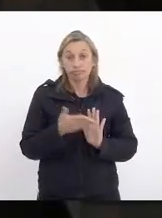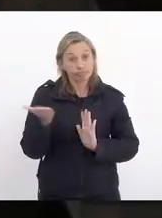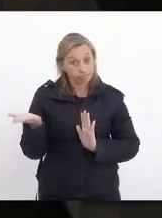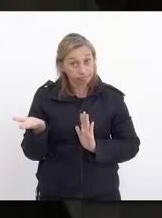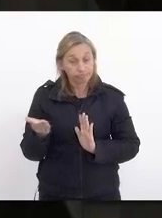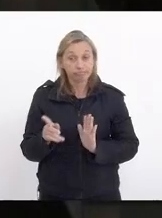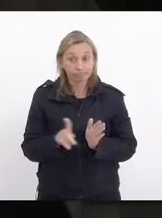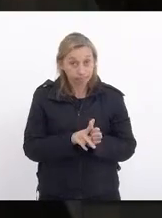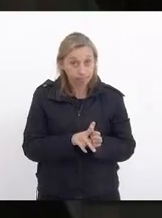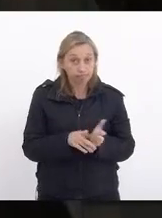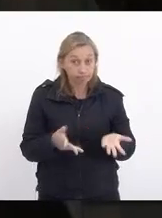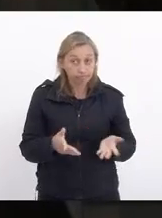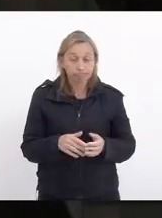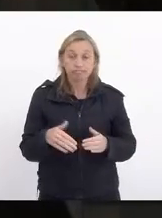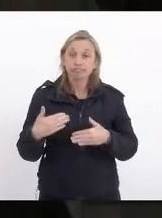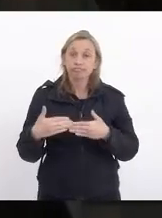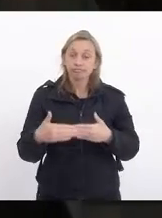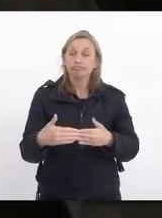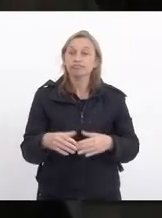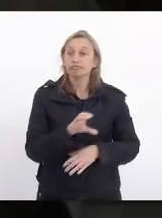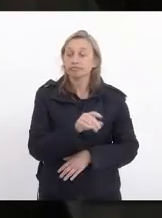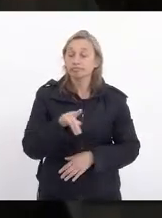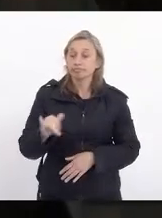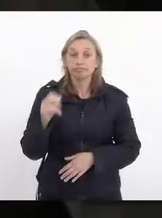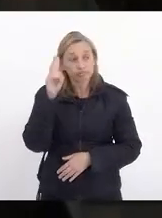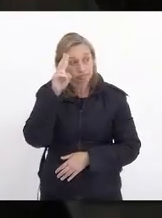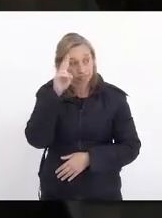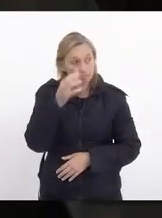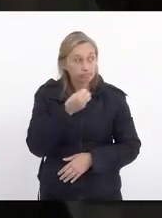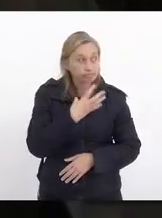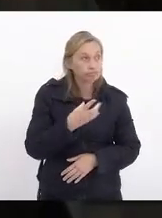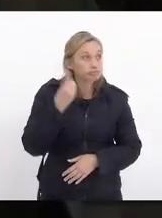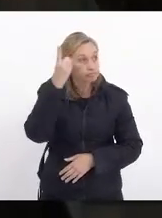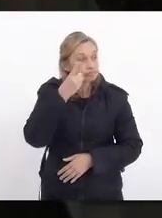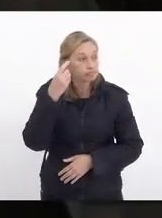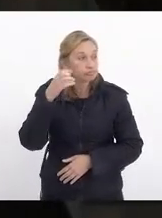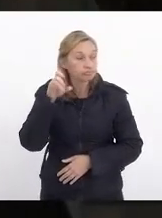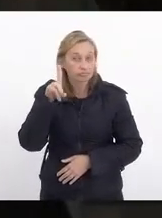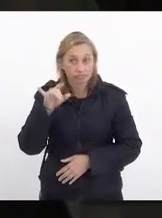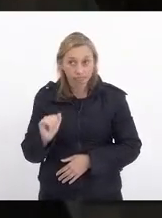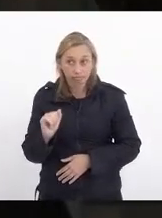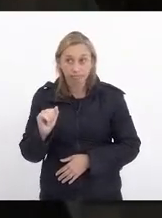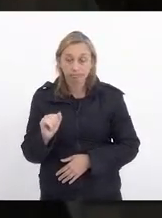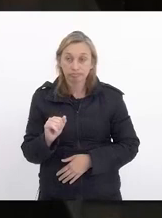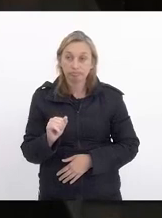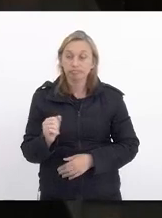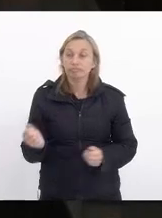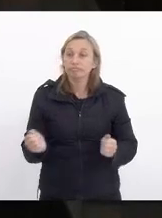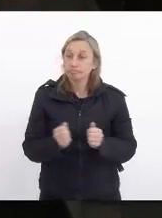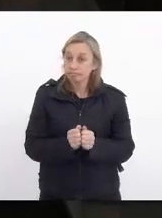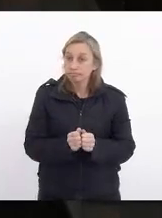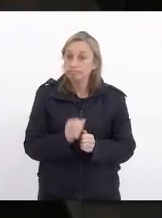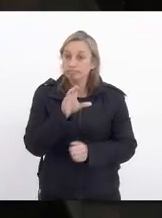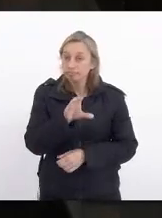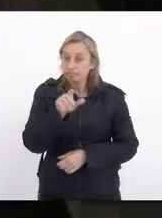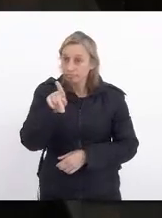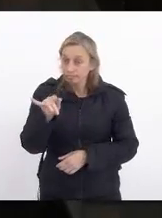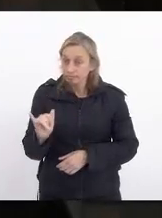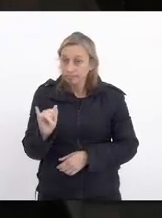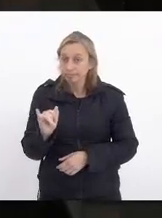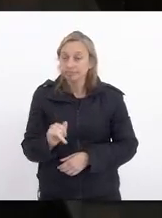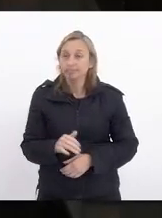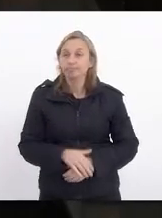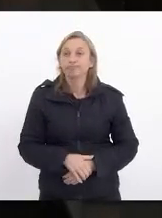projeto ao longo da CPI lembra de a deputado a Célia Jordão que participou da CP